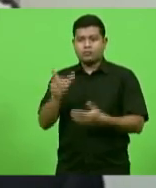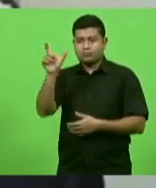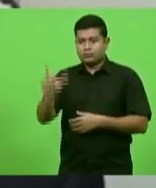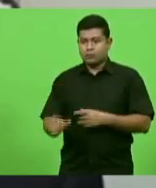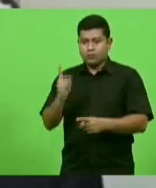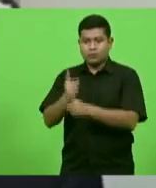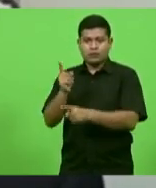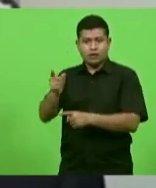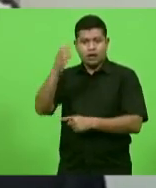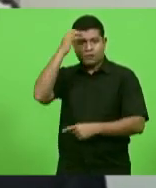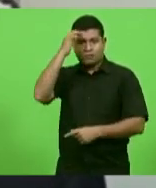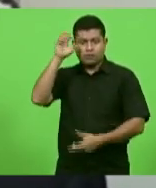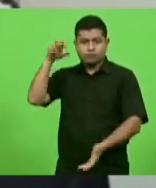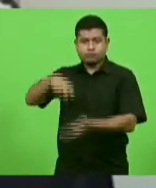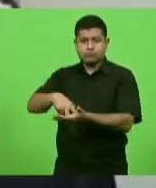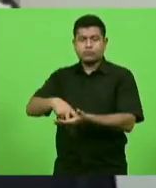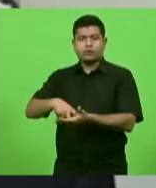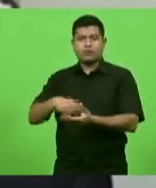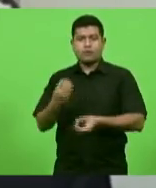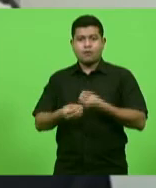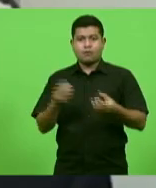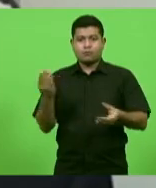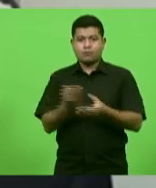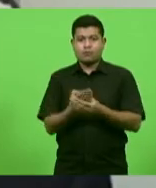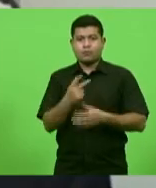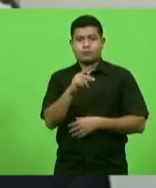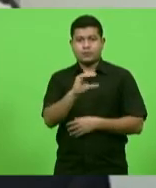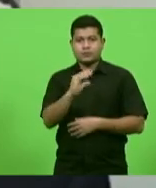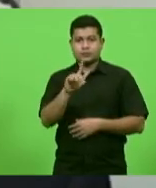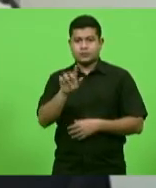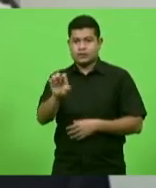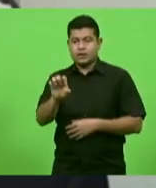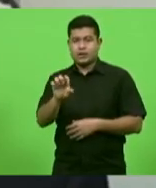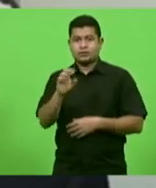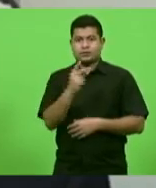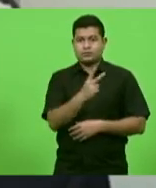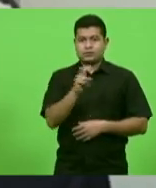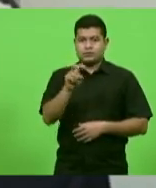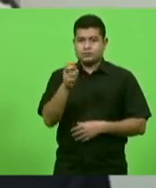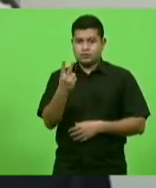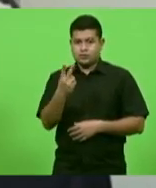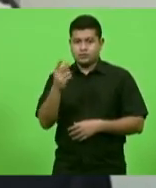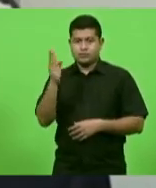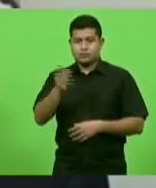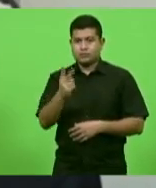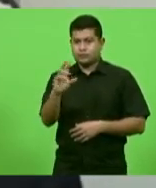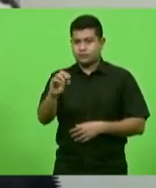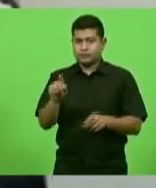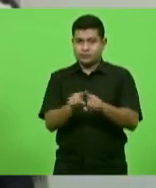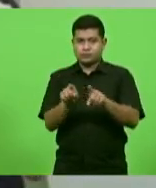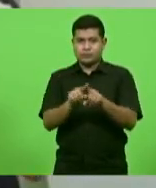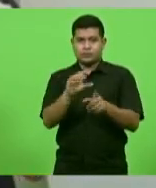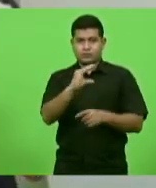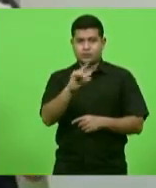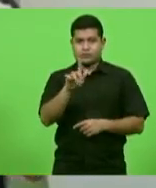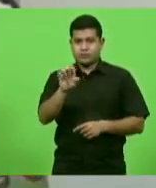por meio dos processos administrativos CG 252 2020c